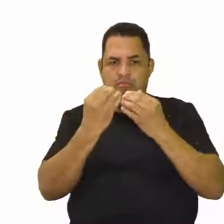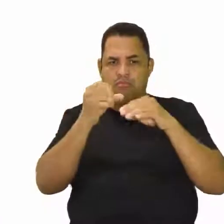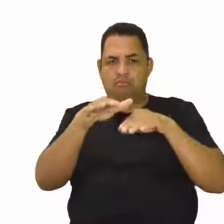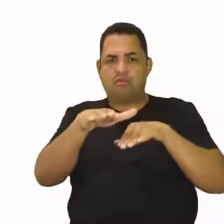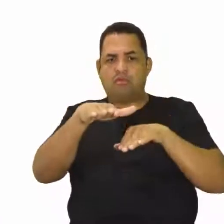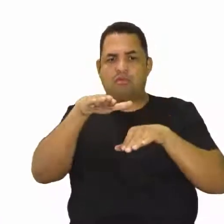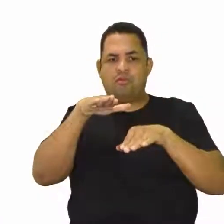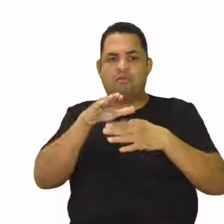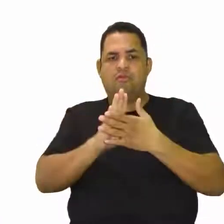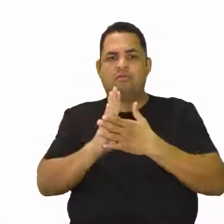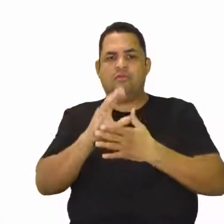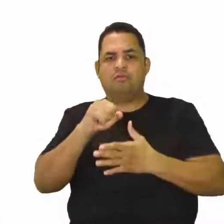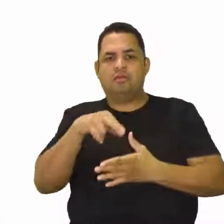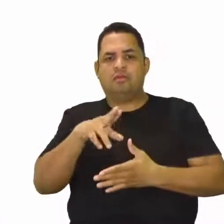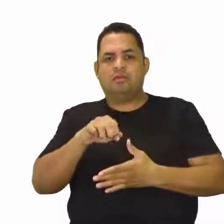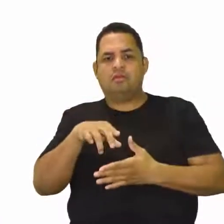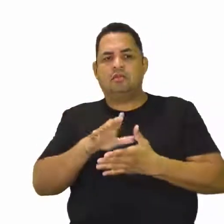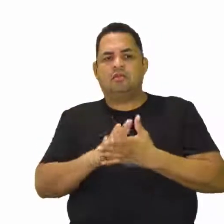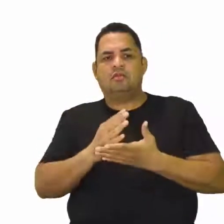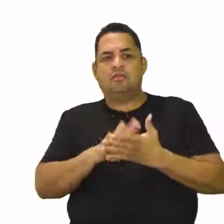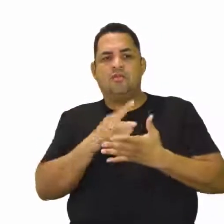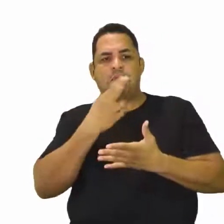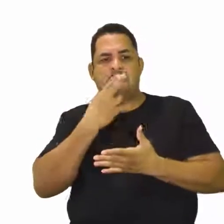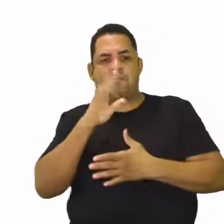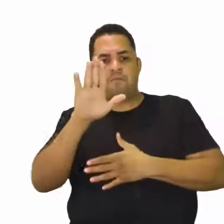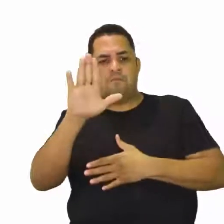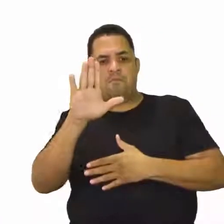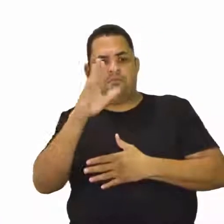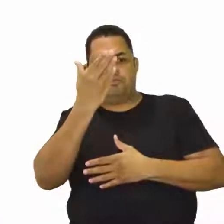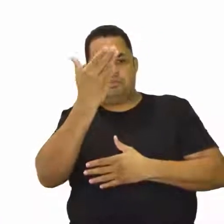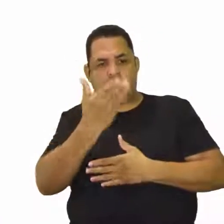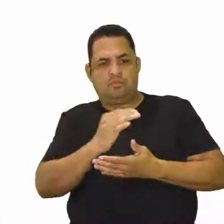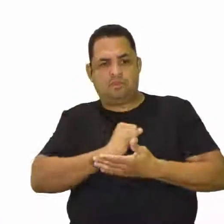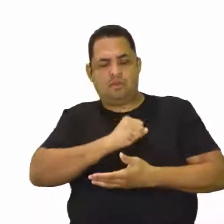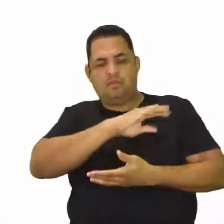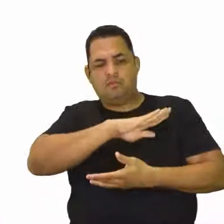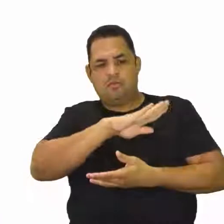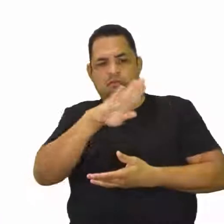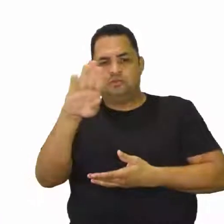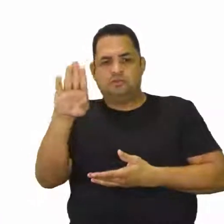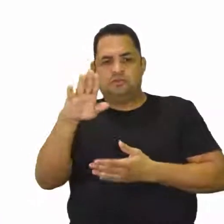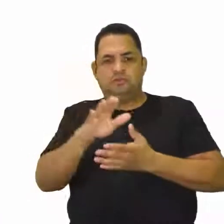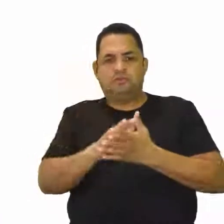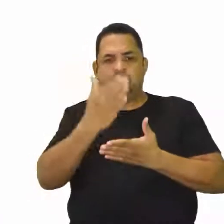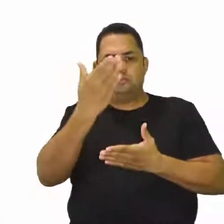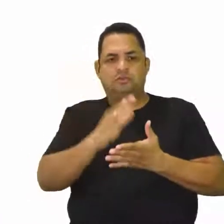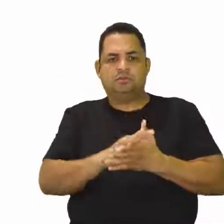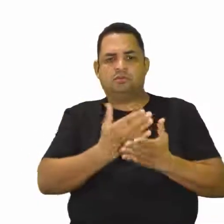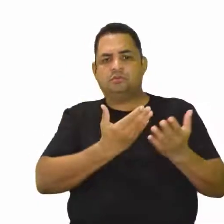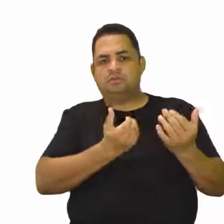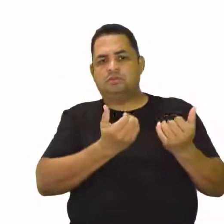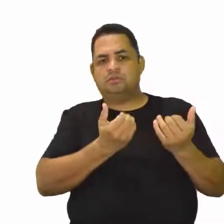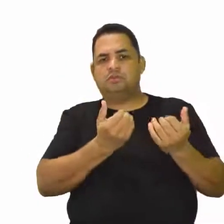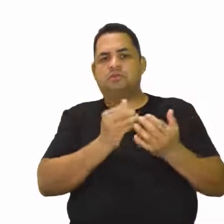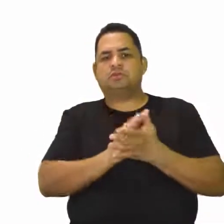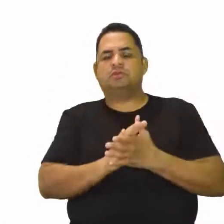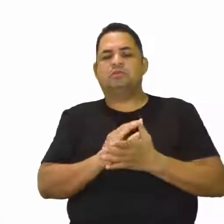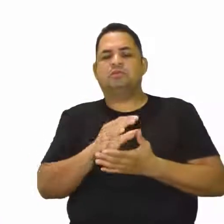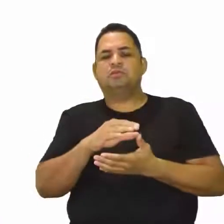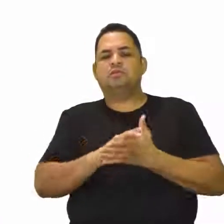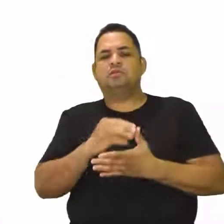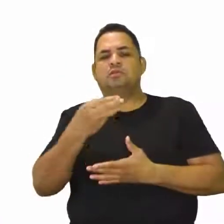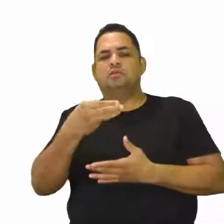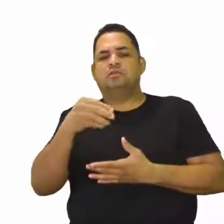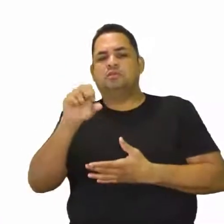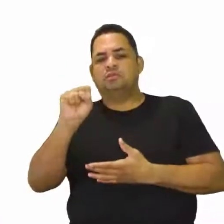olha aqui a presença de Adolf Hitler, olha aqui a presença de Mussolini, isso em setembro de